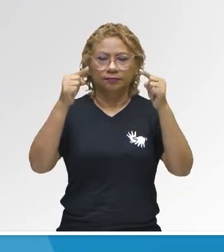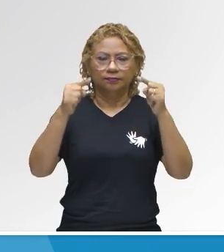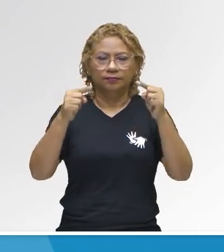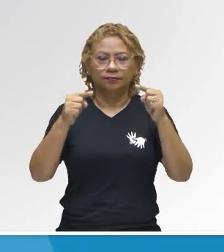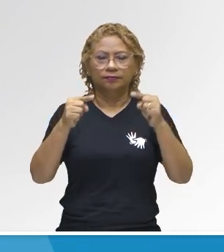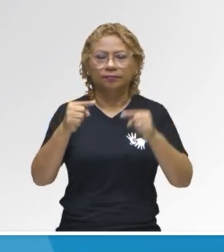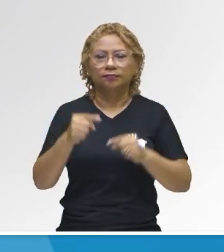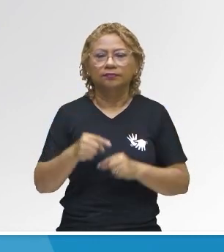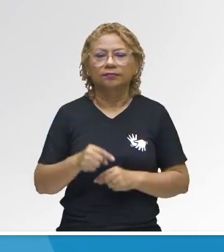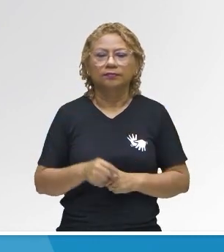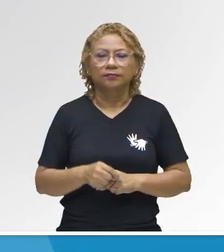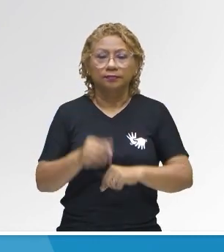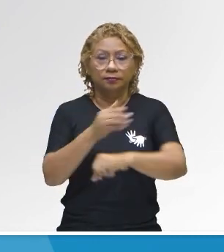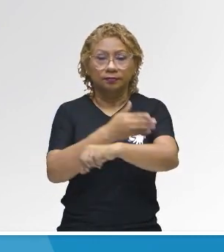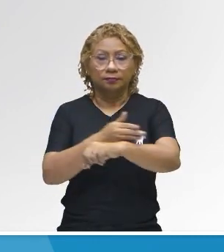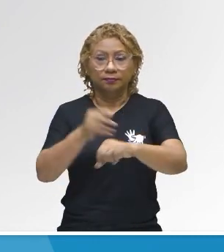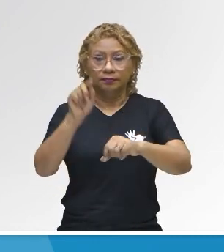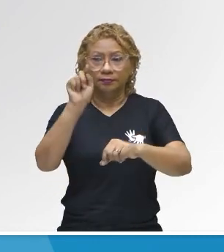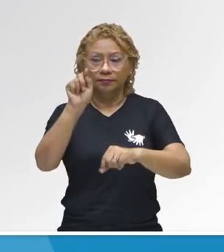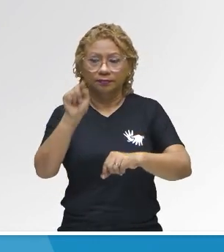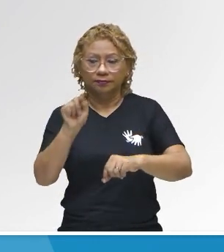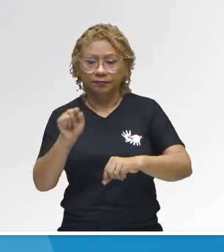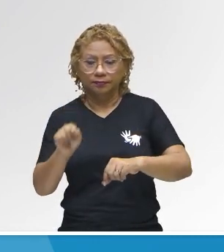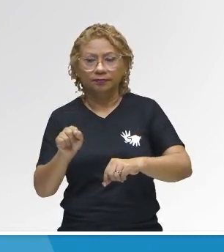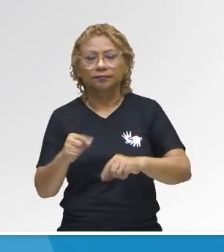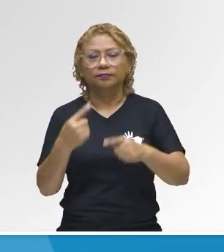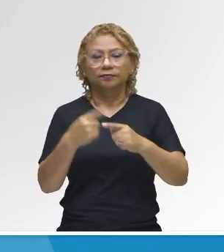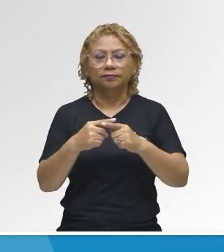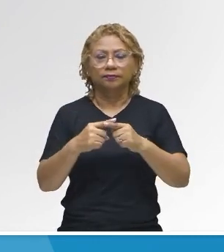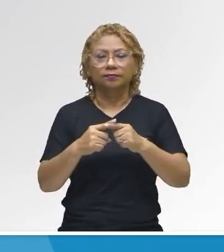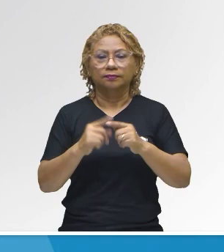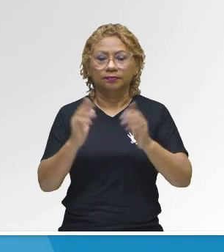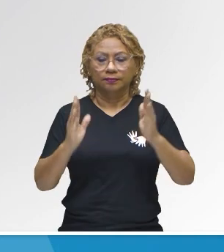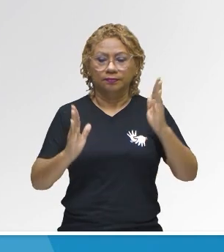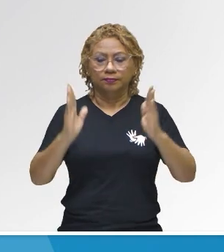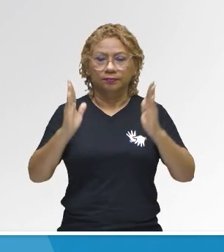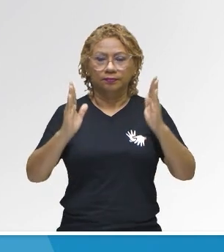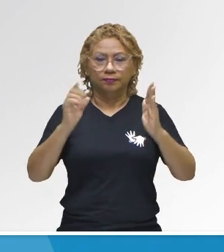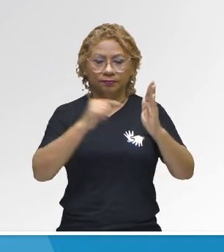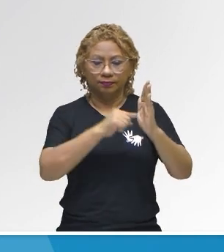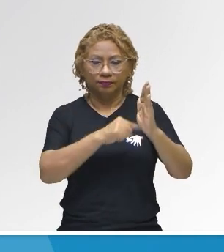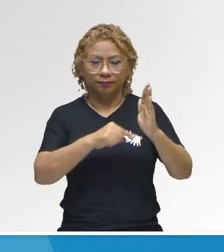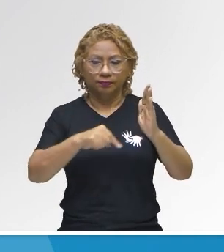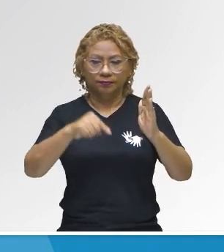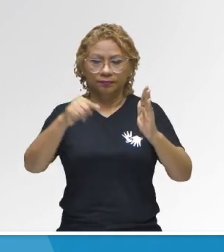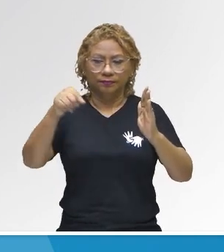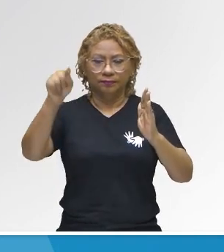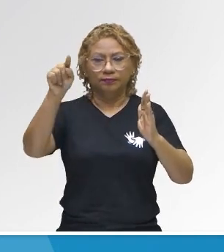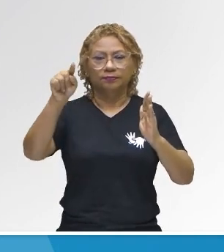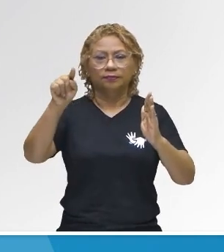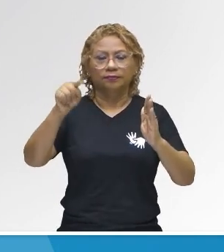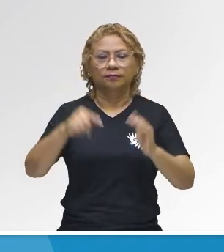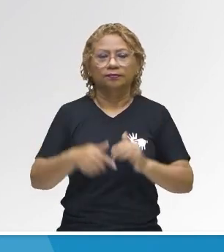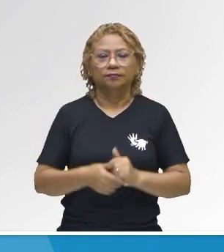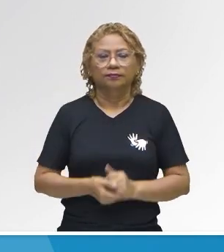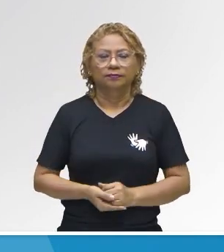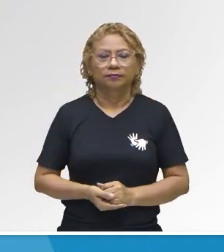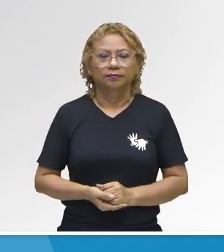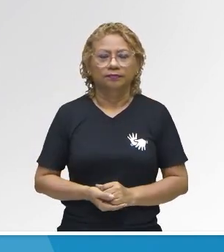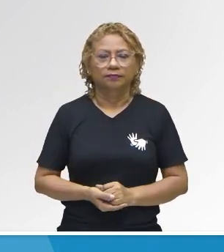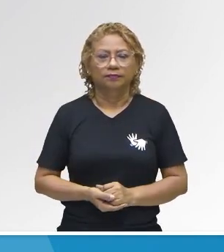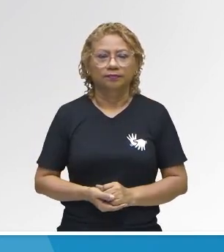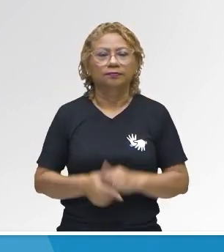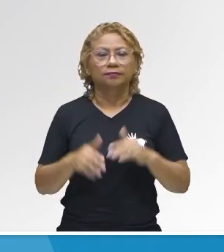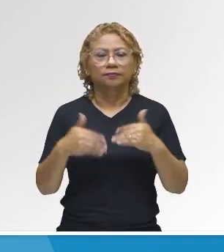eixo pontilhado. Por quê? Porque nesses dois pontos a tangente é indeterminada.